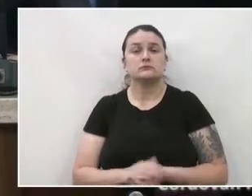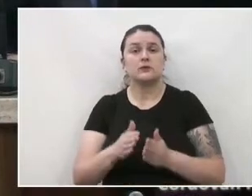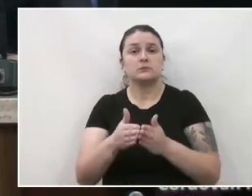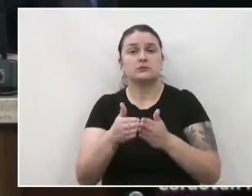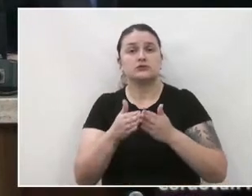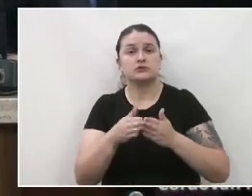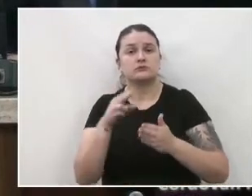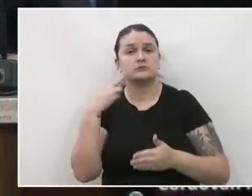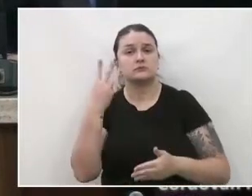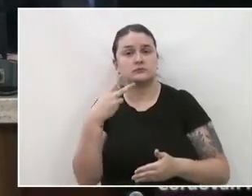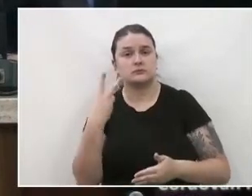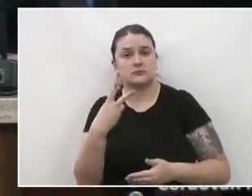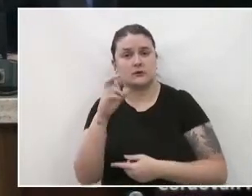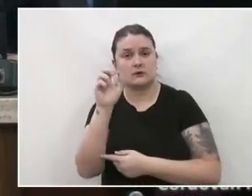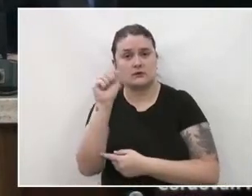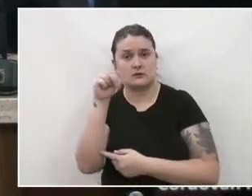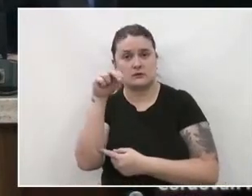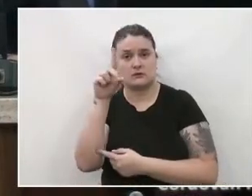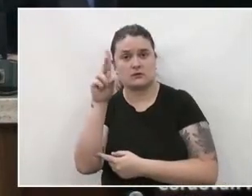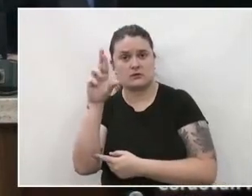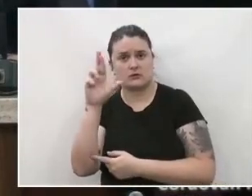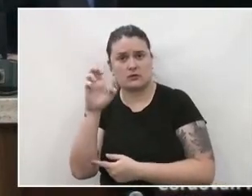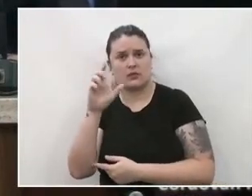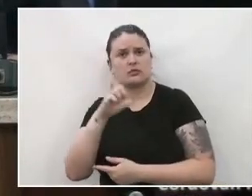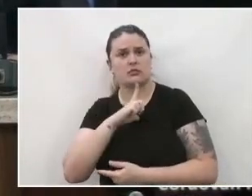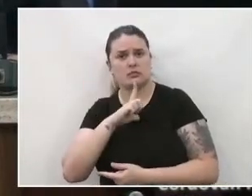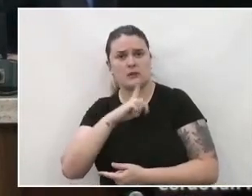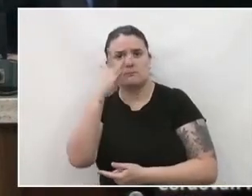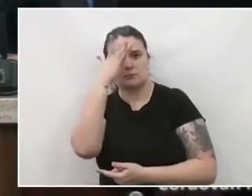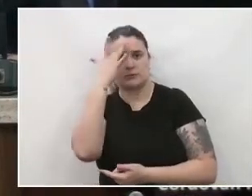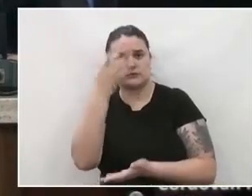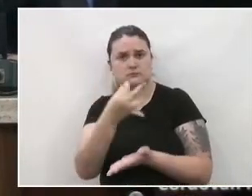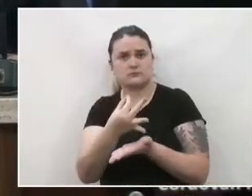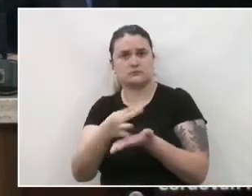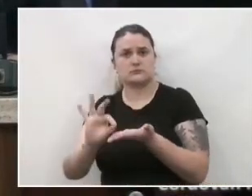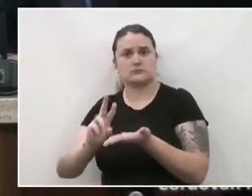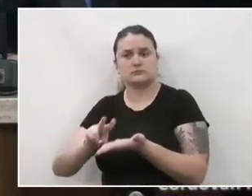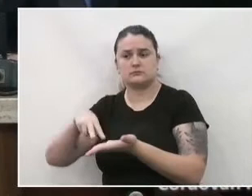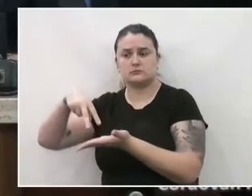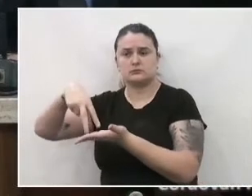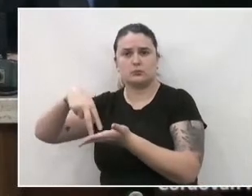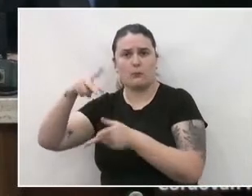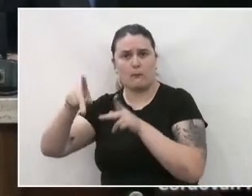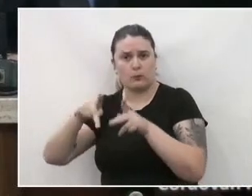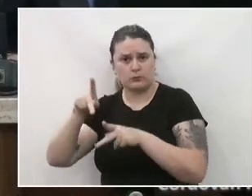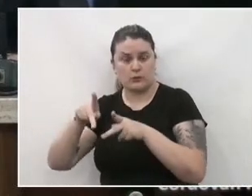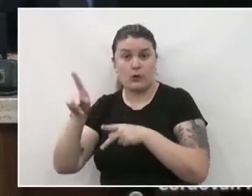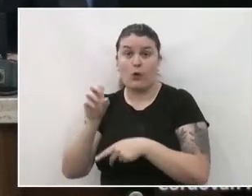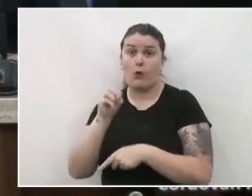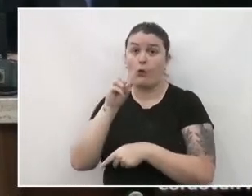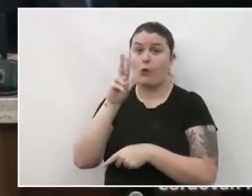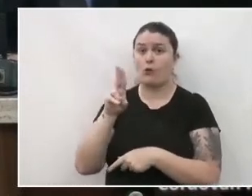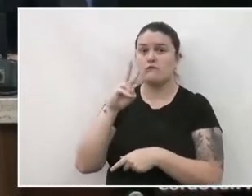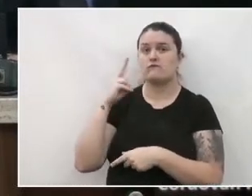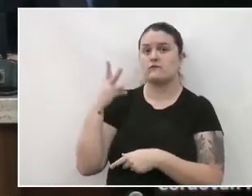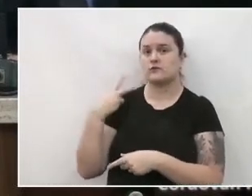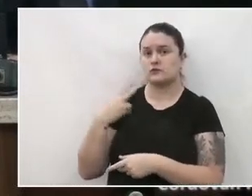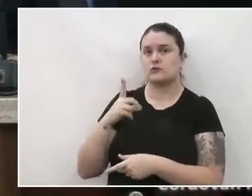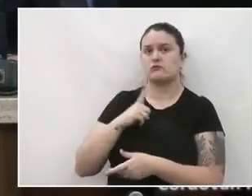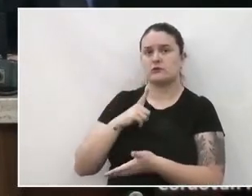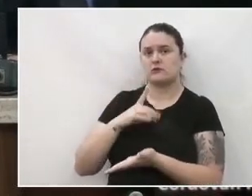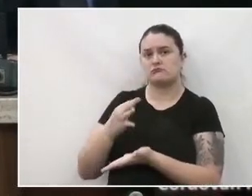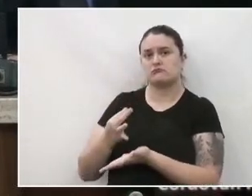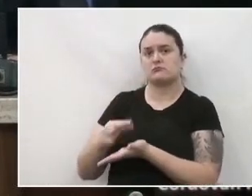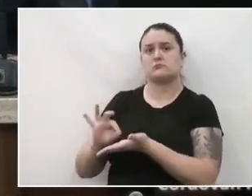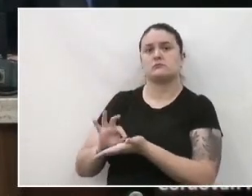Solicito ao vereador André Hennick para que informe se há alguém inscrito para a tribuna popular ou algum dos edis inscritos